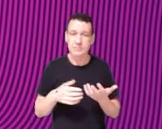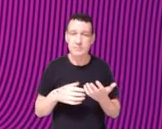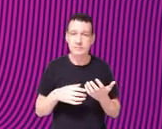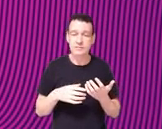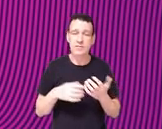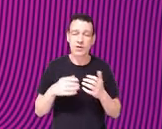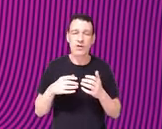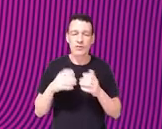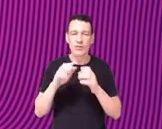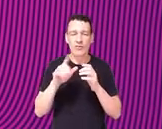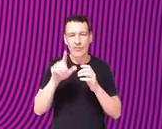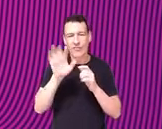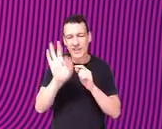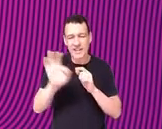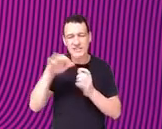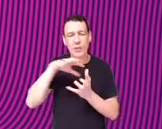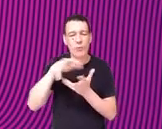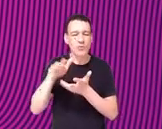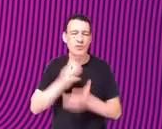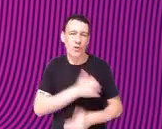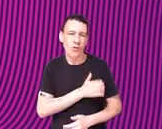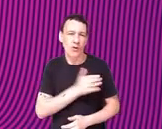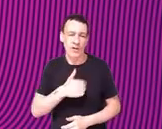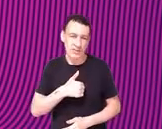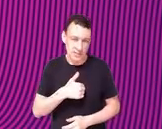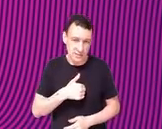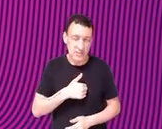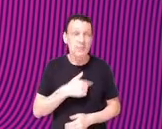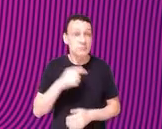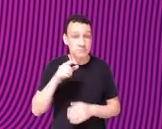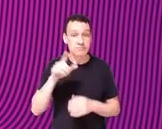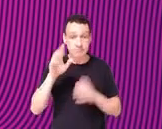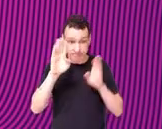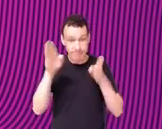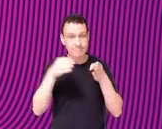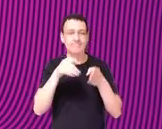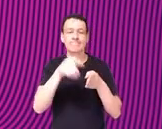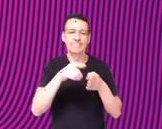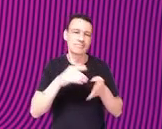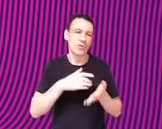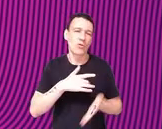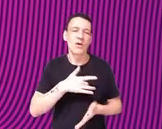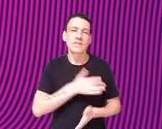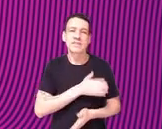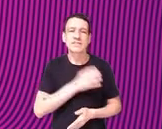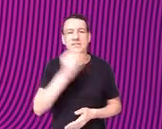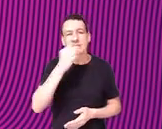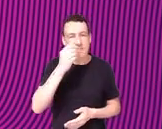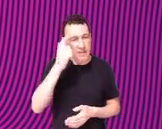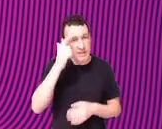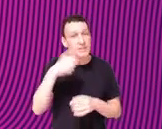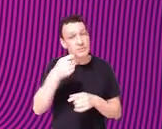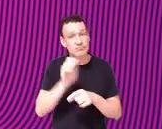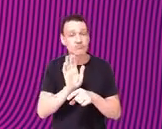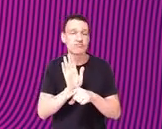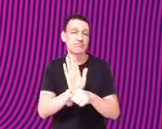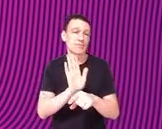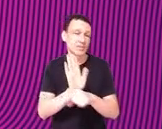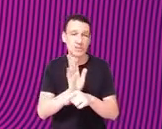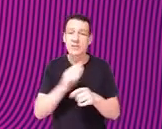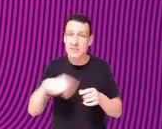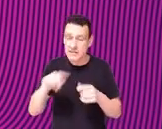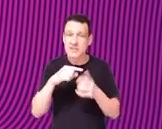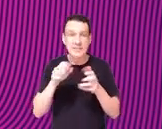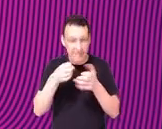Coração para poder trabalhar em conjunto com os nossos membros para estabelecer as tais prioridades e